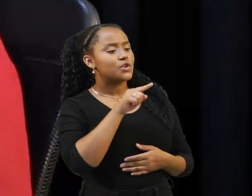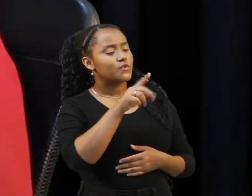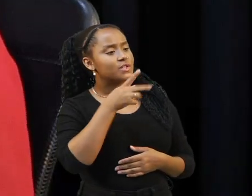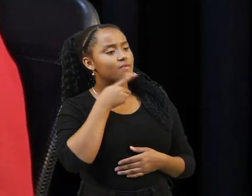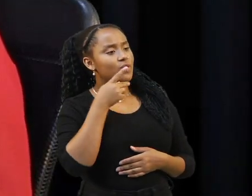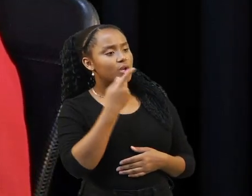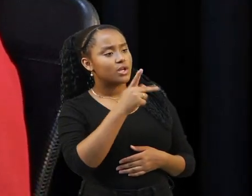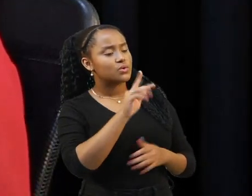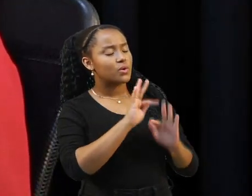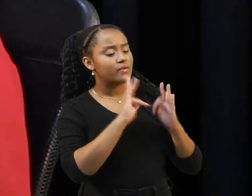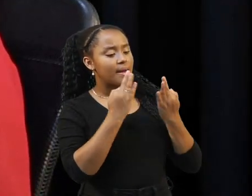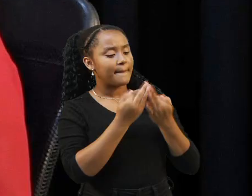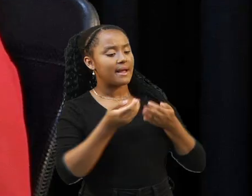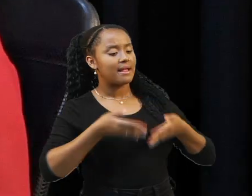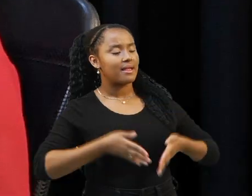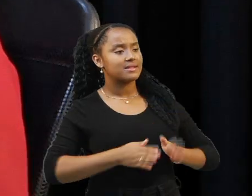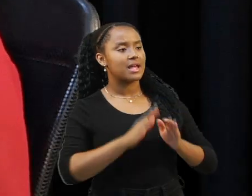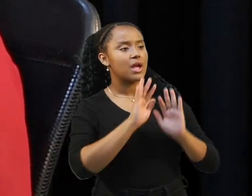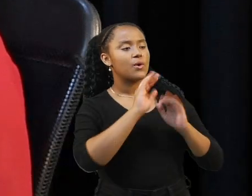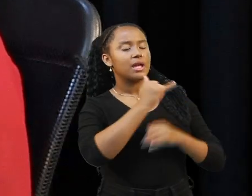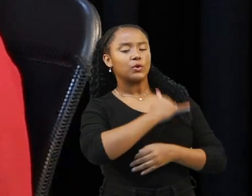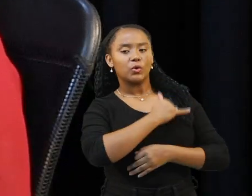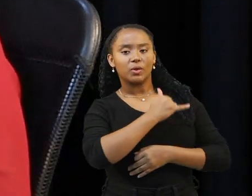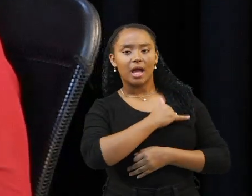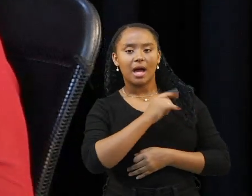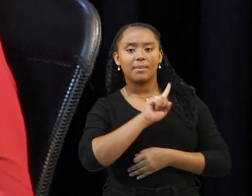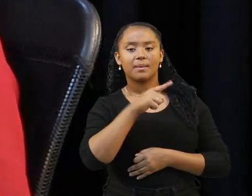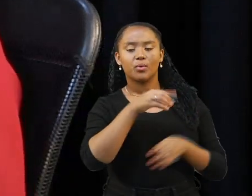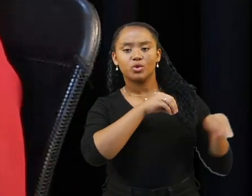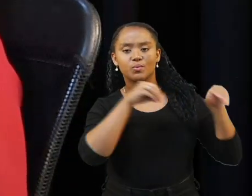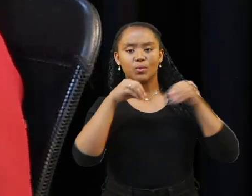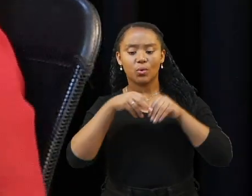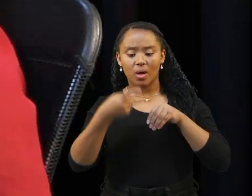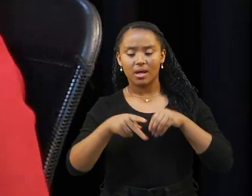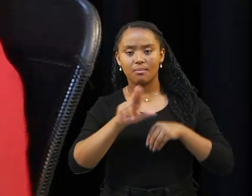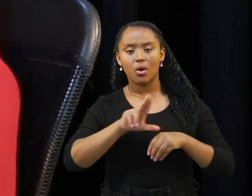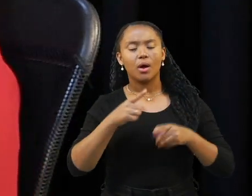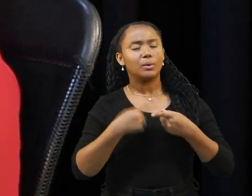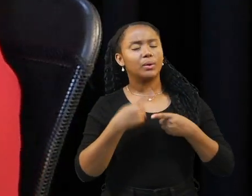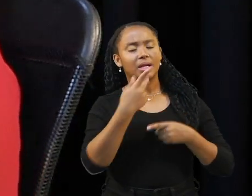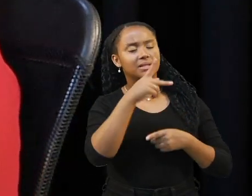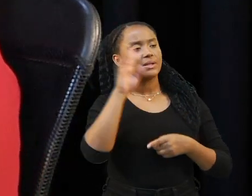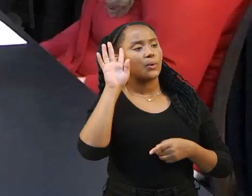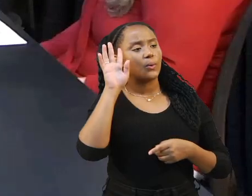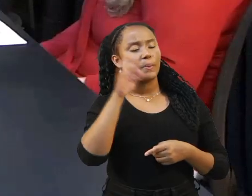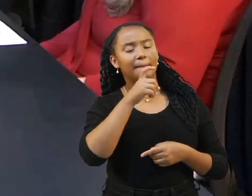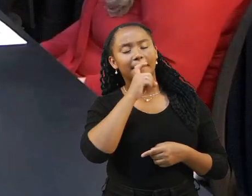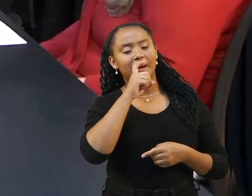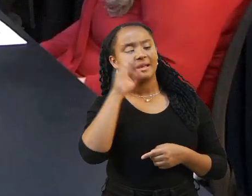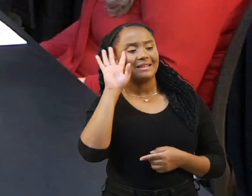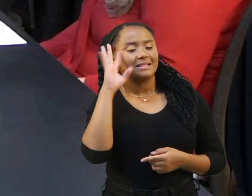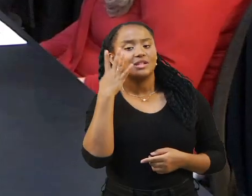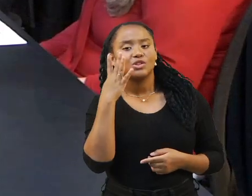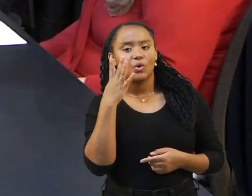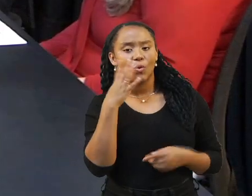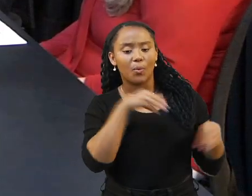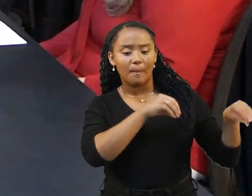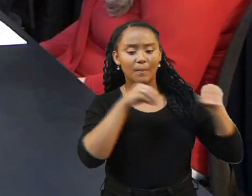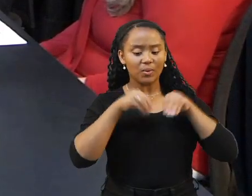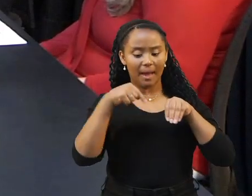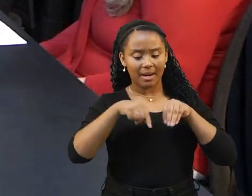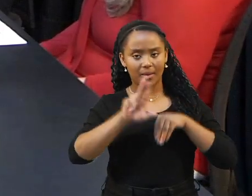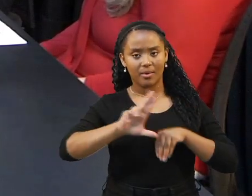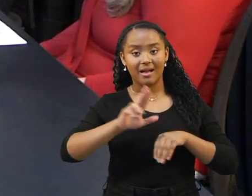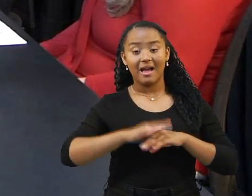de Tuiutaba, veio para Uberlândia. Por que seu pai decidiu mudar? Porque minha mãe era daqui. A minha